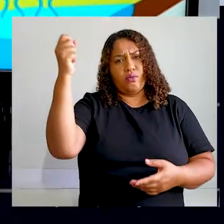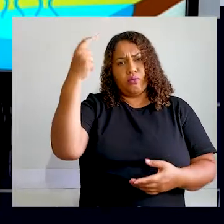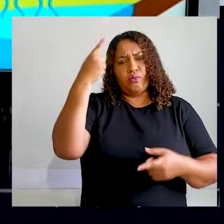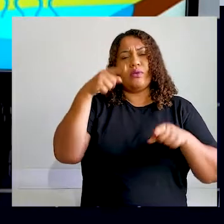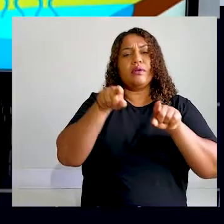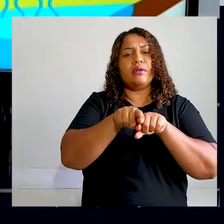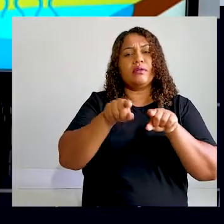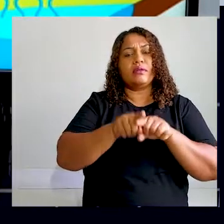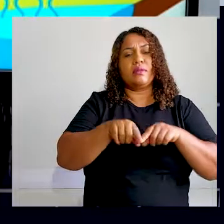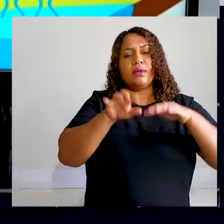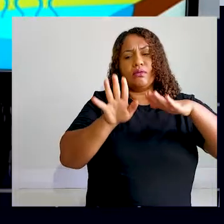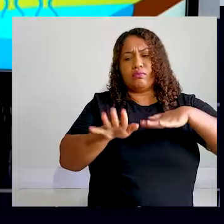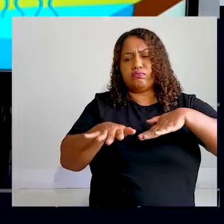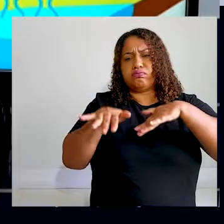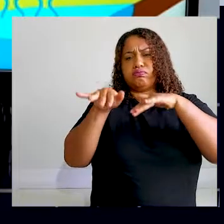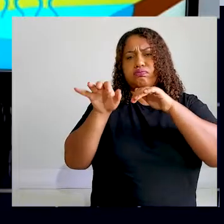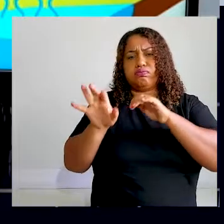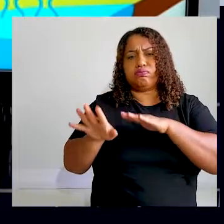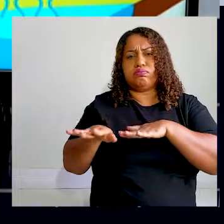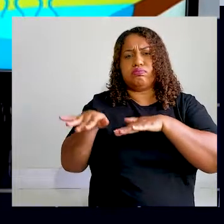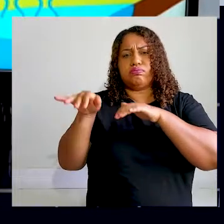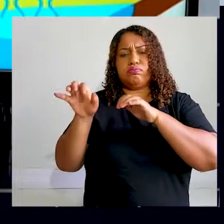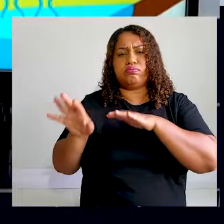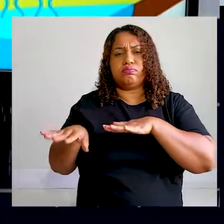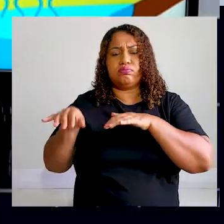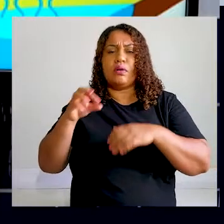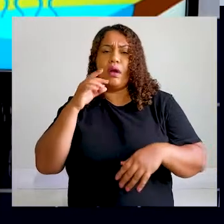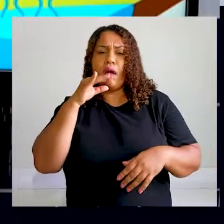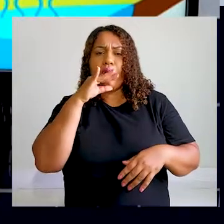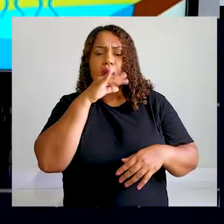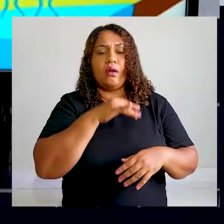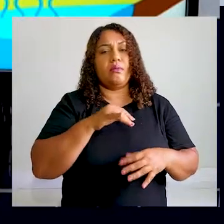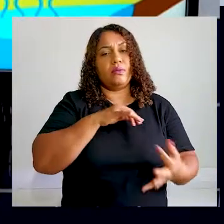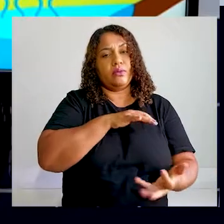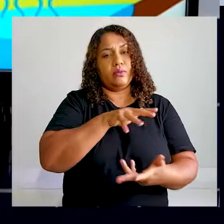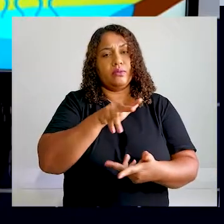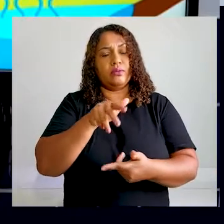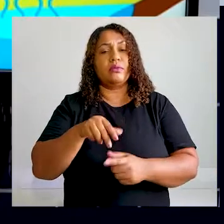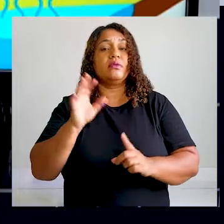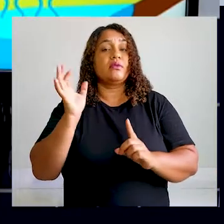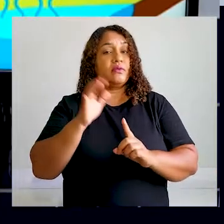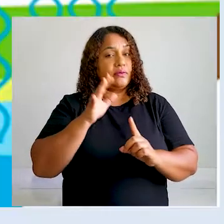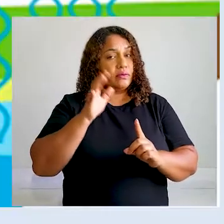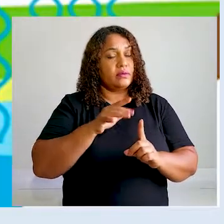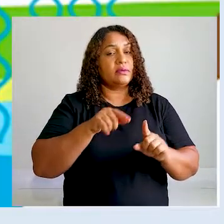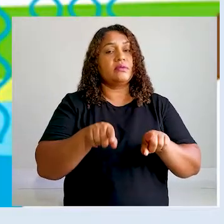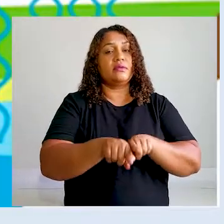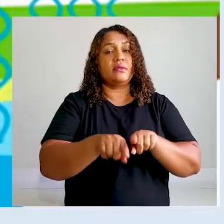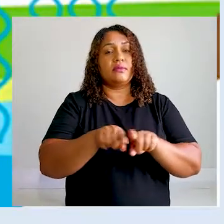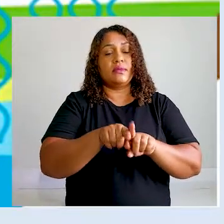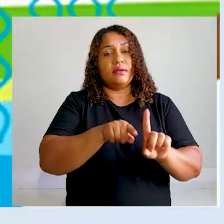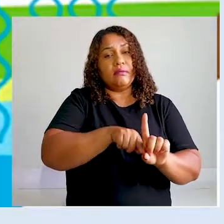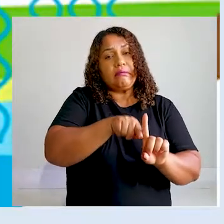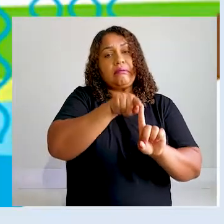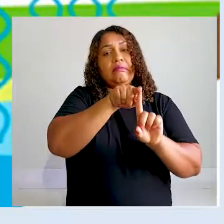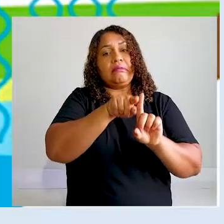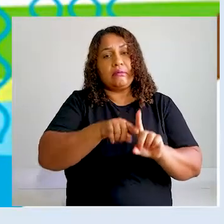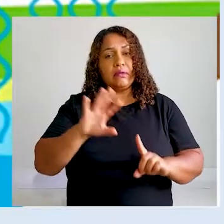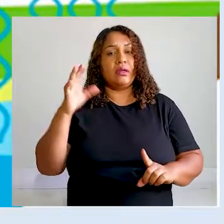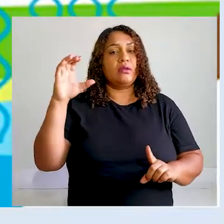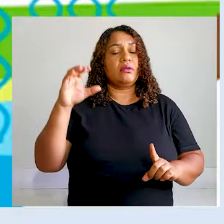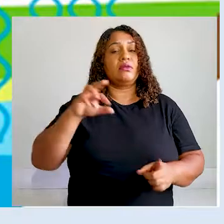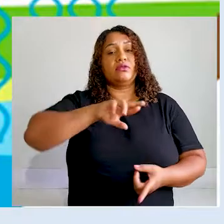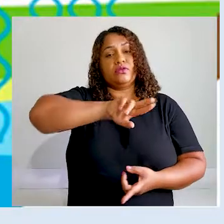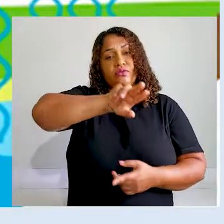Sol e as correntes marítimas distribuem esse calor por toda a Terra. influenciando e regulando o